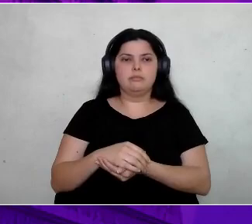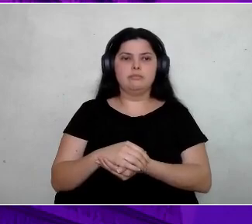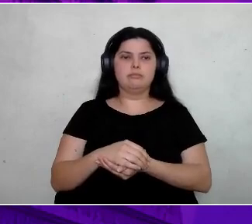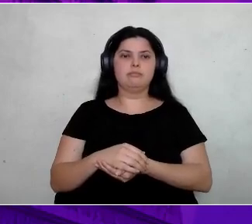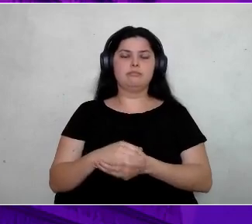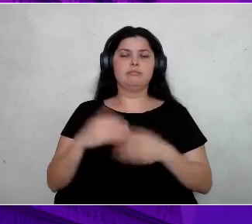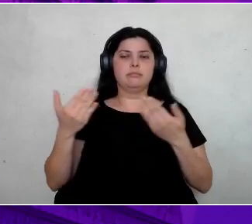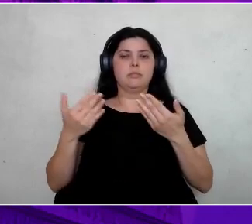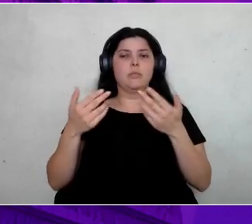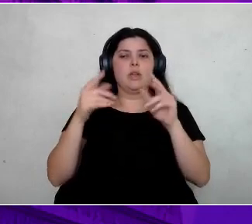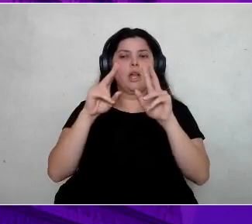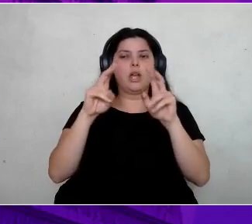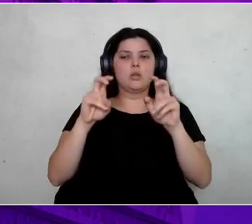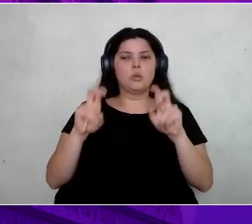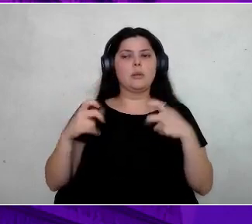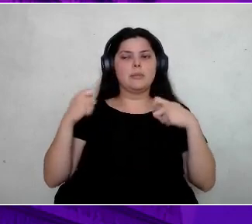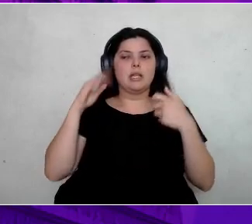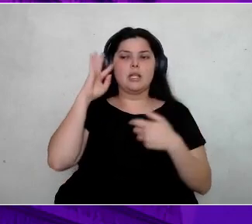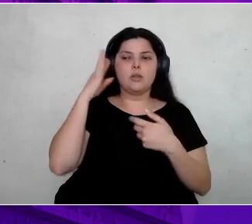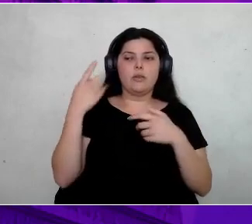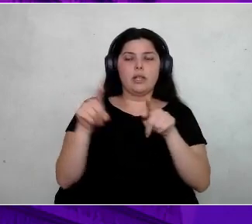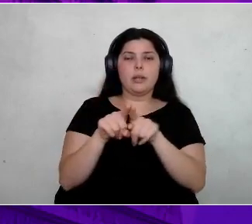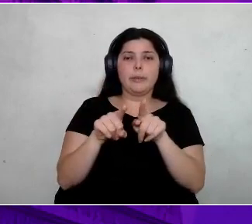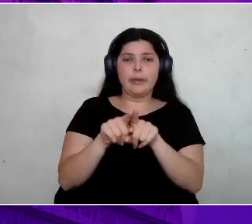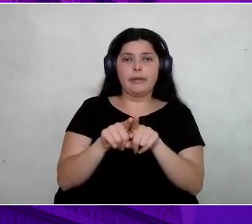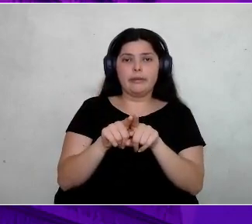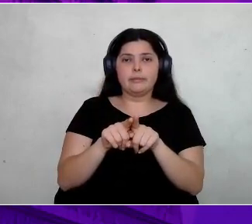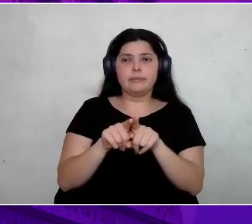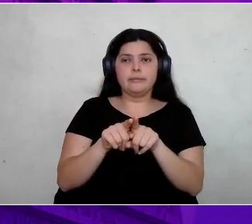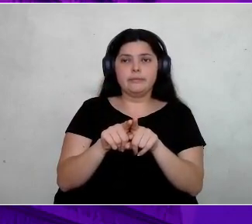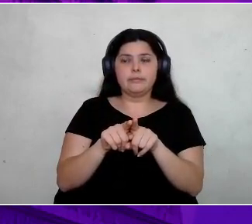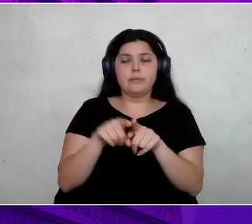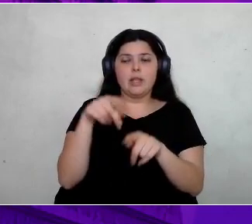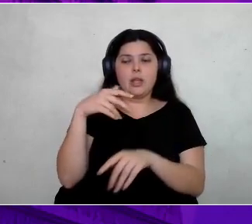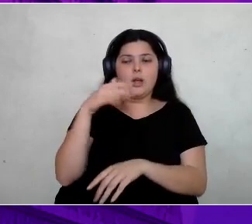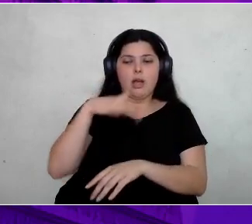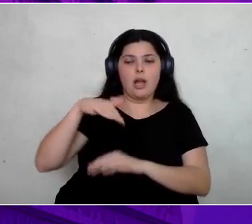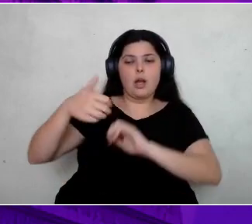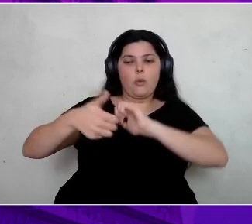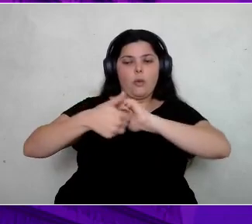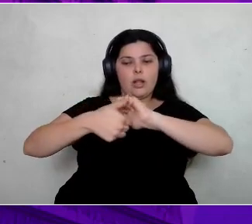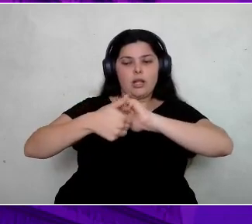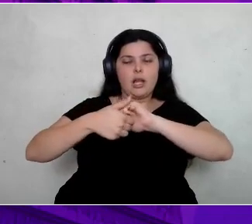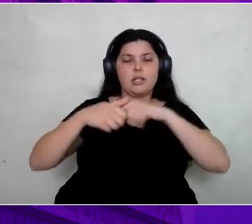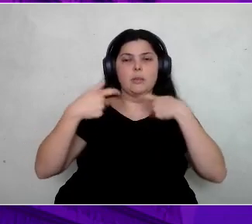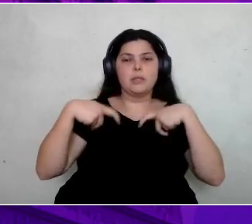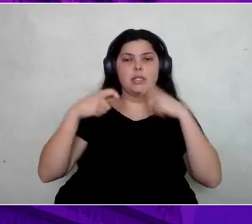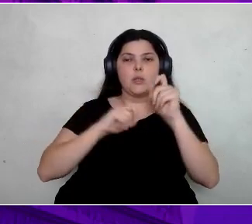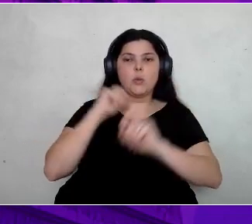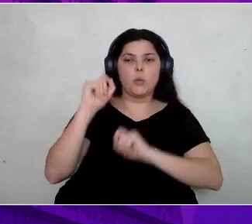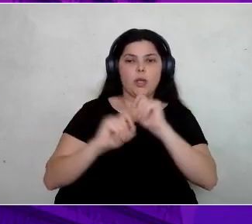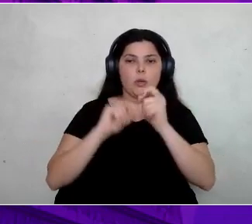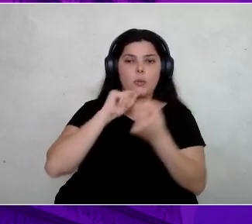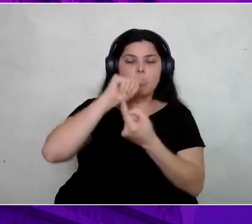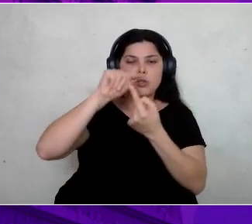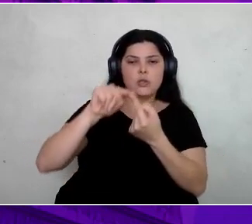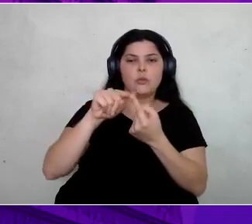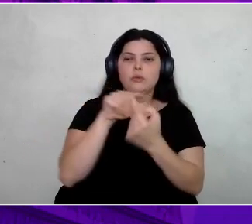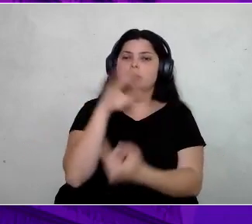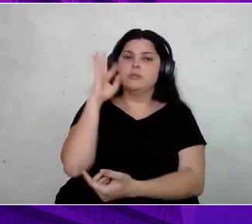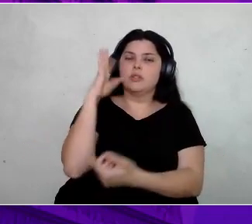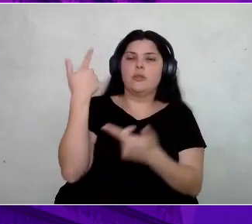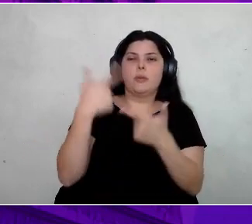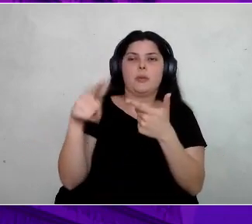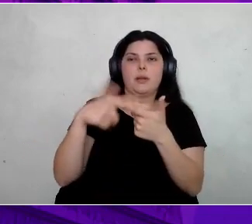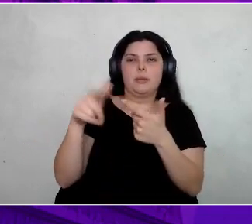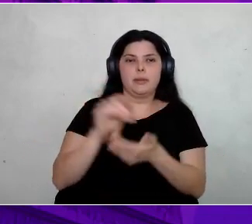questões a serem resolvidas, e nós, da área de qualidade, temos como nossa missão resolver essas questões.